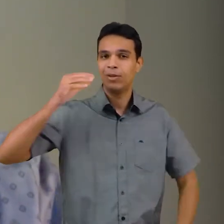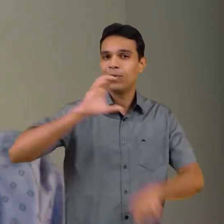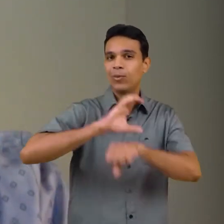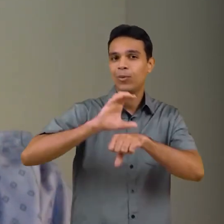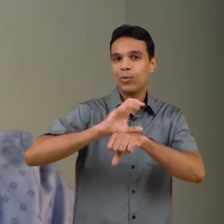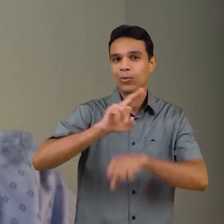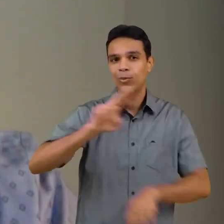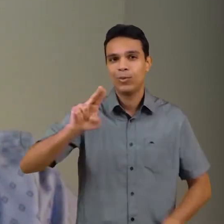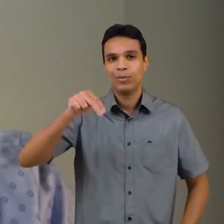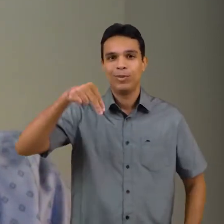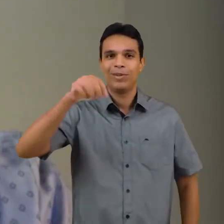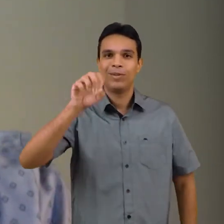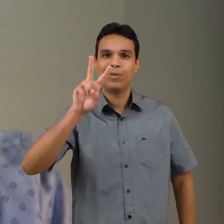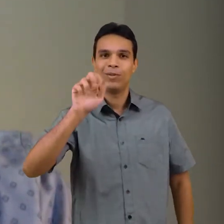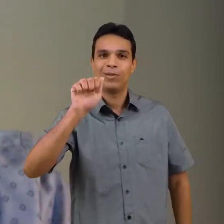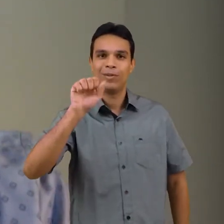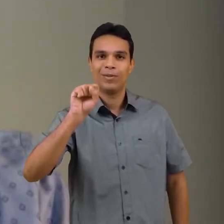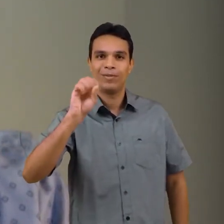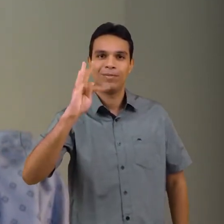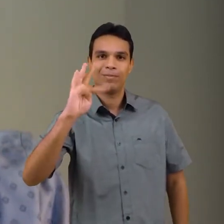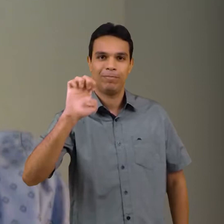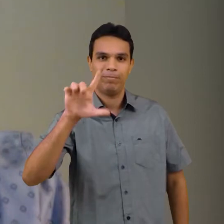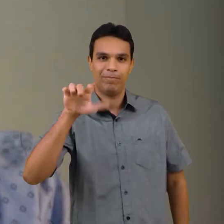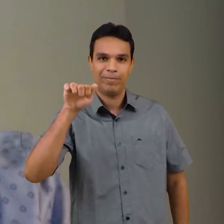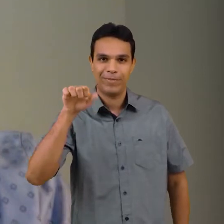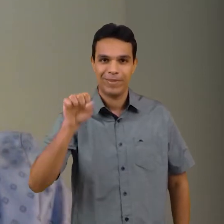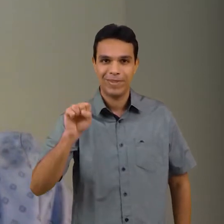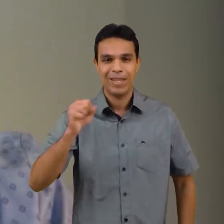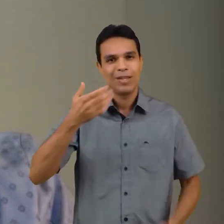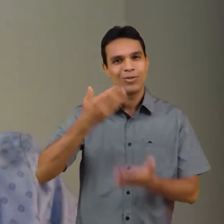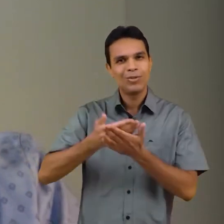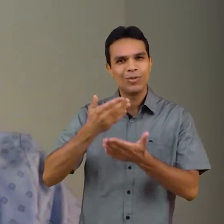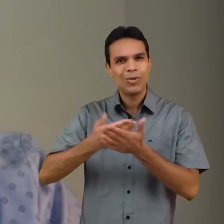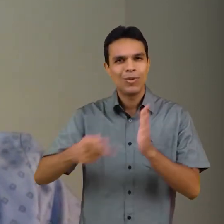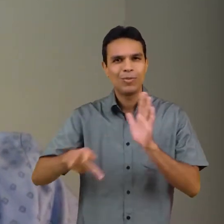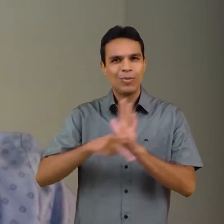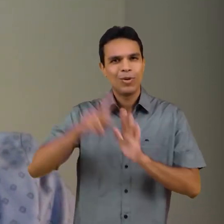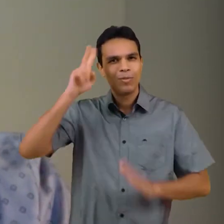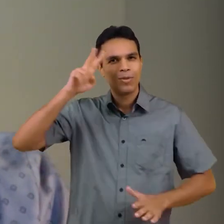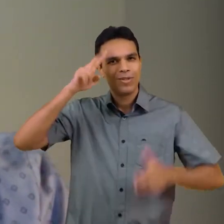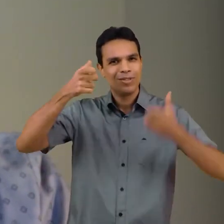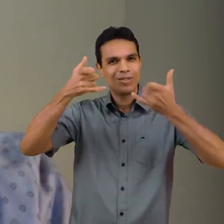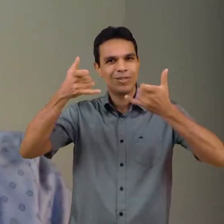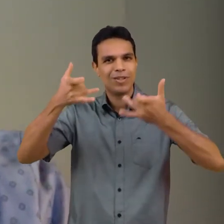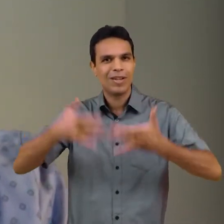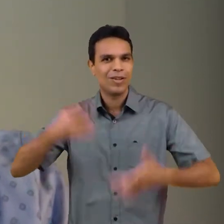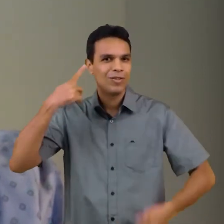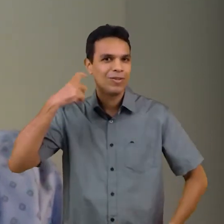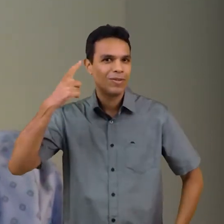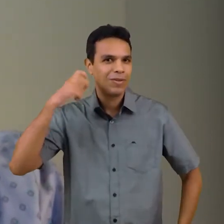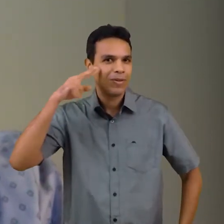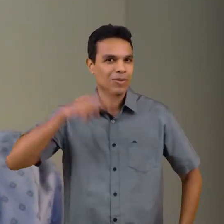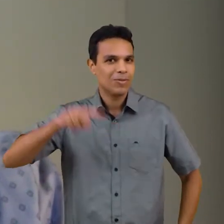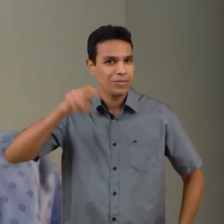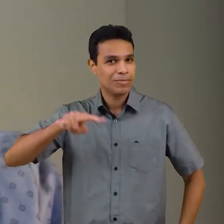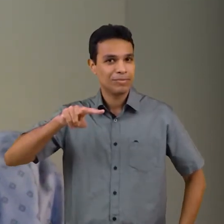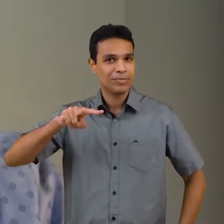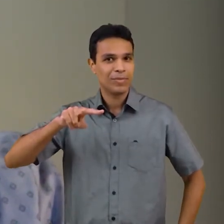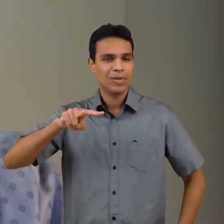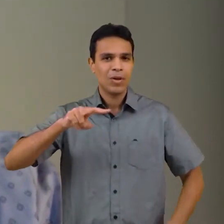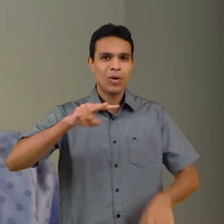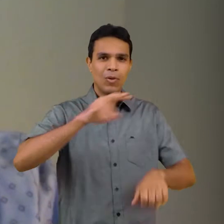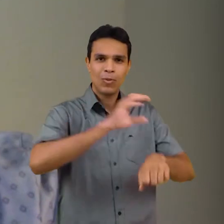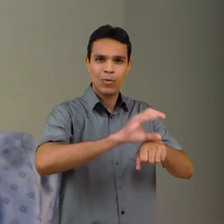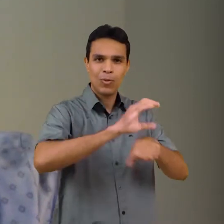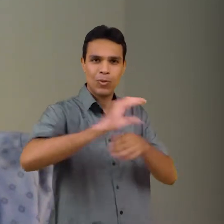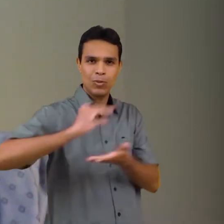recentemente, que foi o curso chamado Novas Telas, Estudos da Narrativa Audiovisual. Ele foi um curso